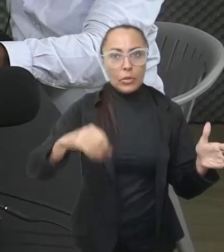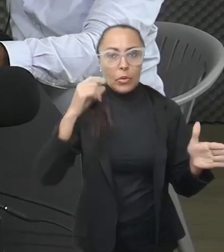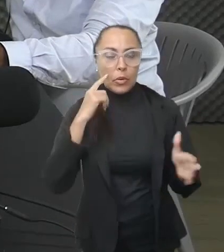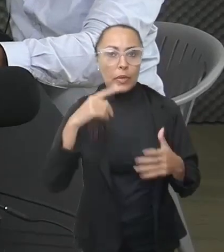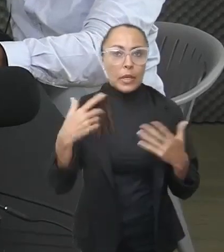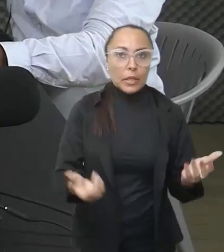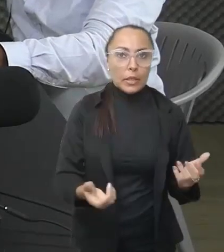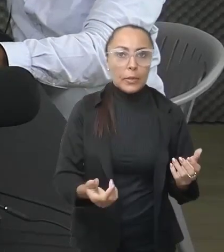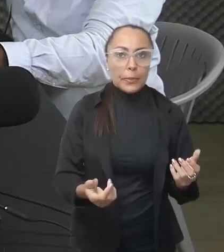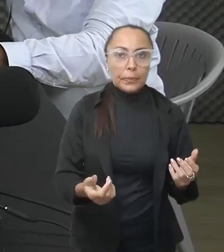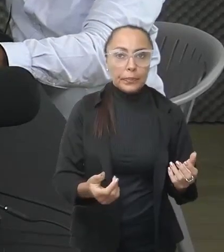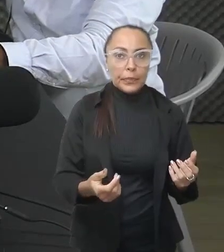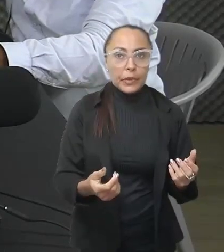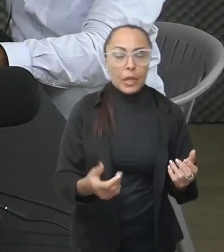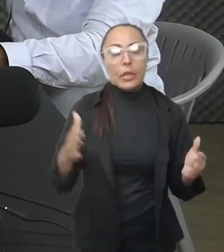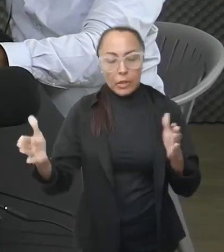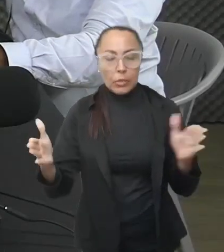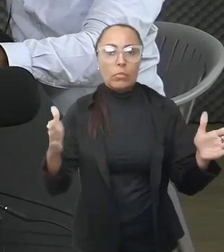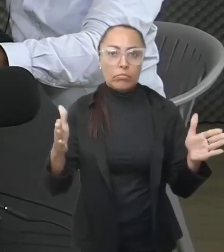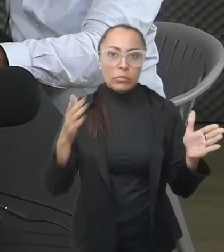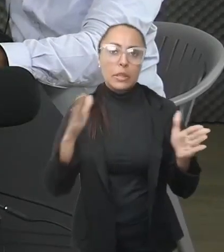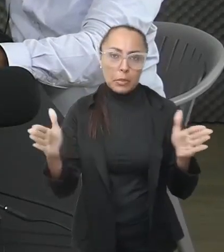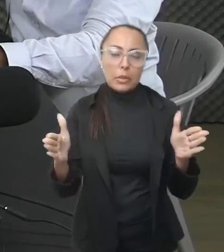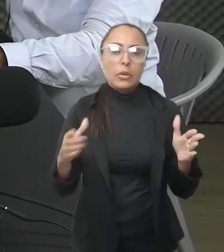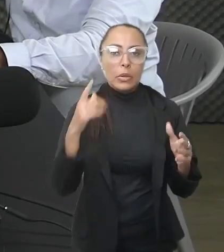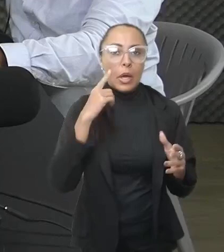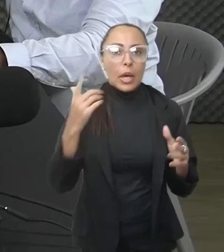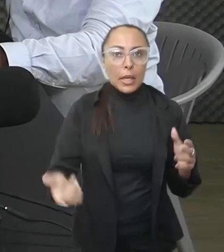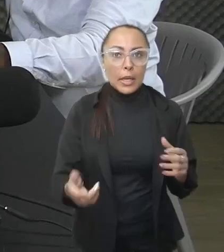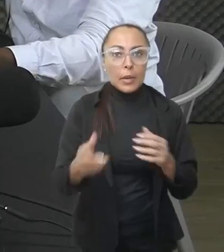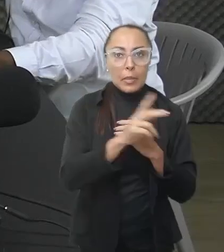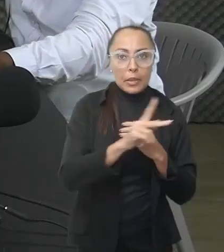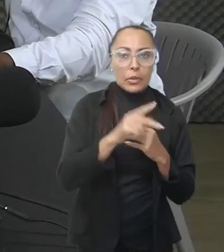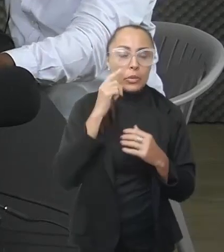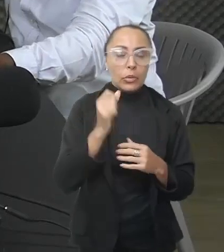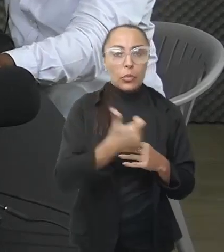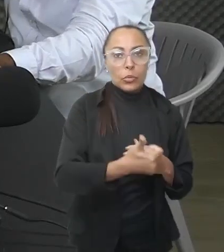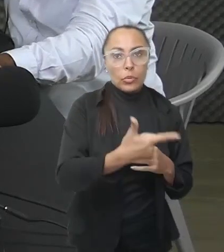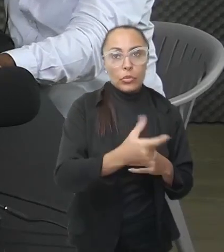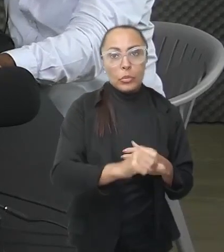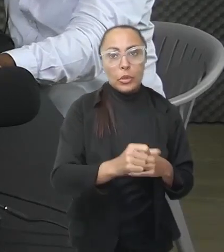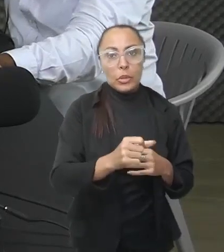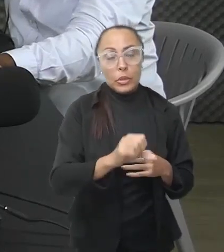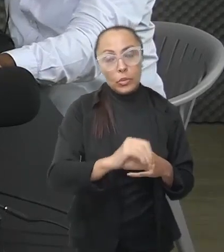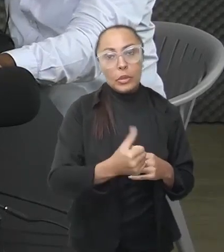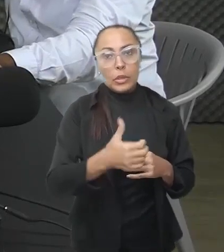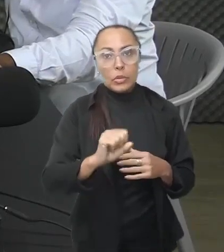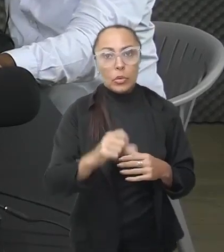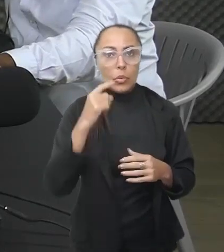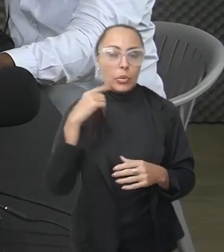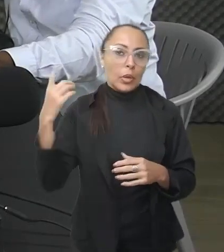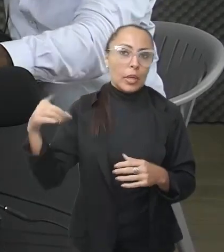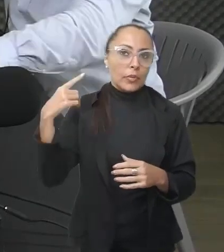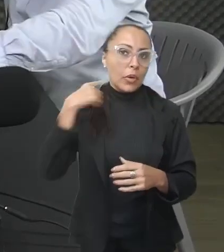de 2017 e 2019, não é isso? Exatamente. E vice-presidente no ano de 2018. Desde 2023 atua como advogado